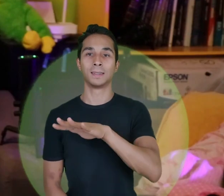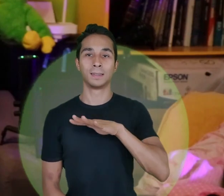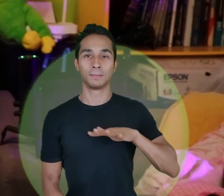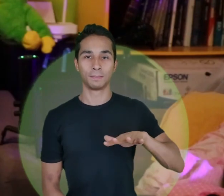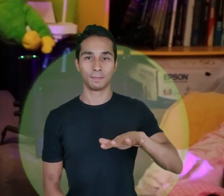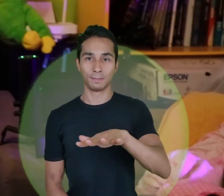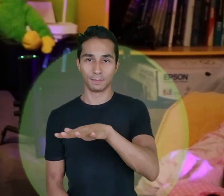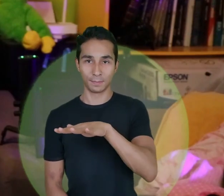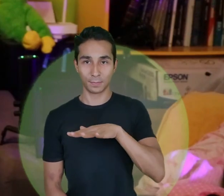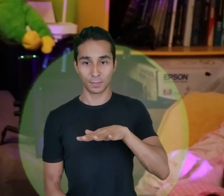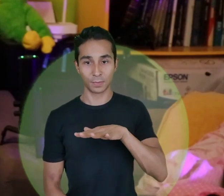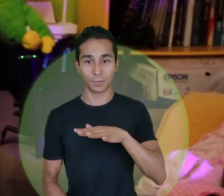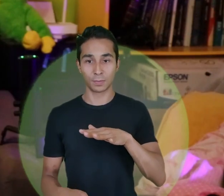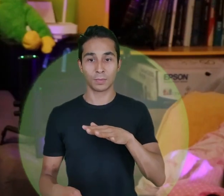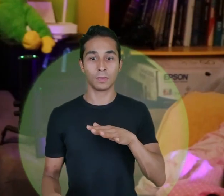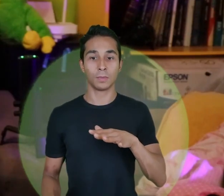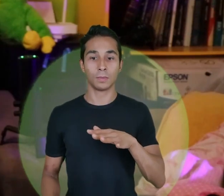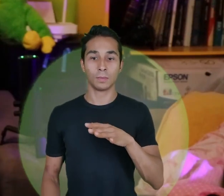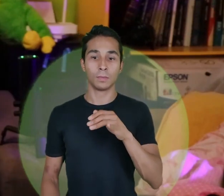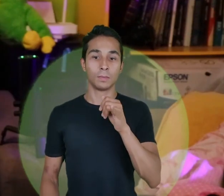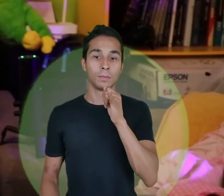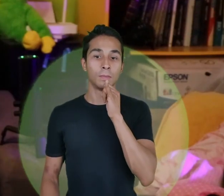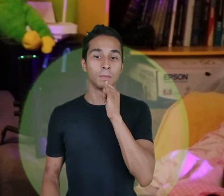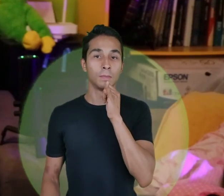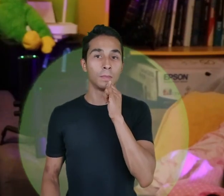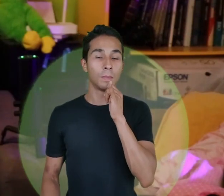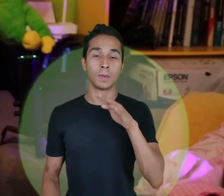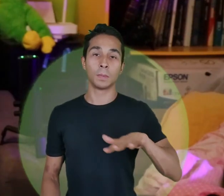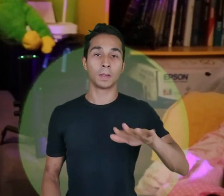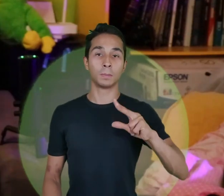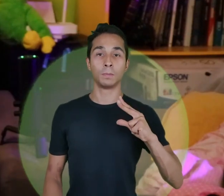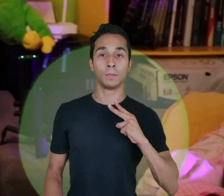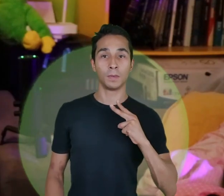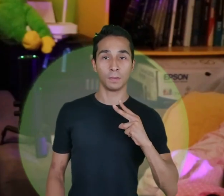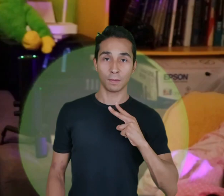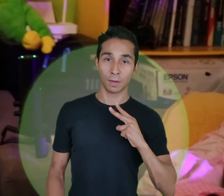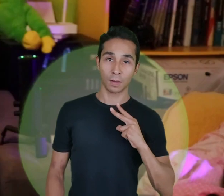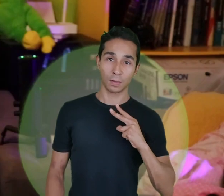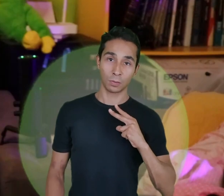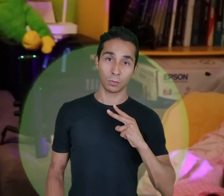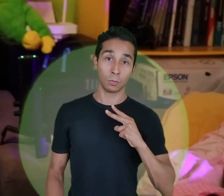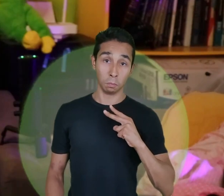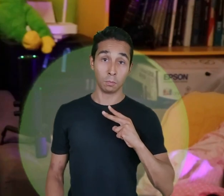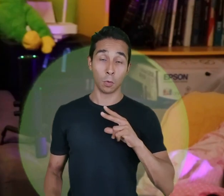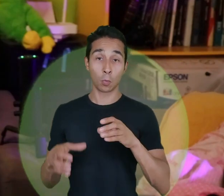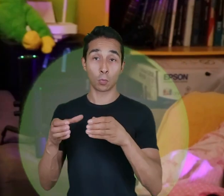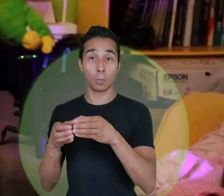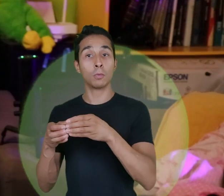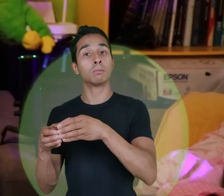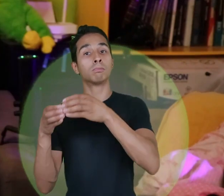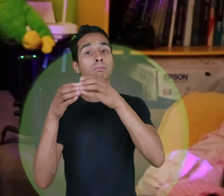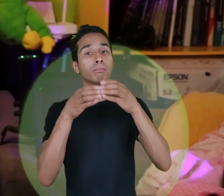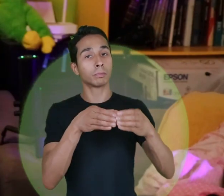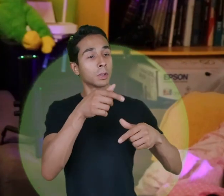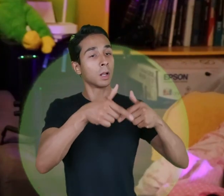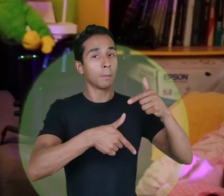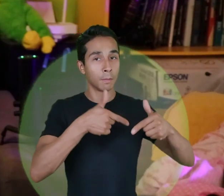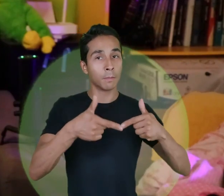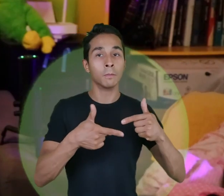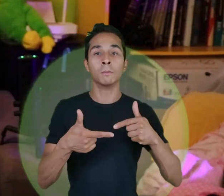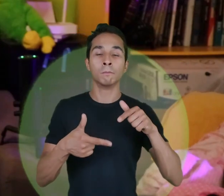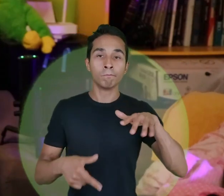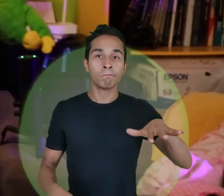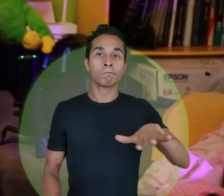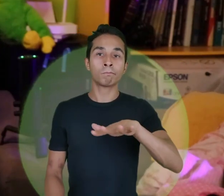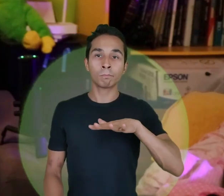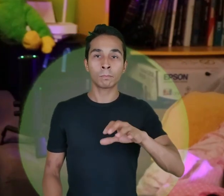O espaço aí que muitas vezes pode ser um comunitário, pode ser um espaço que seja privado, mas que seja emprestado ao seu grupo para trabalhar ali,